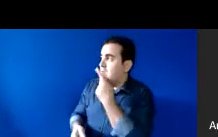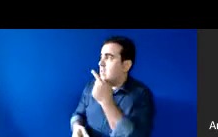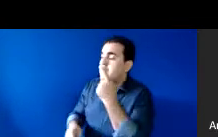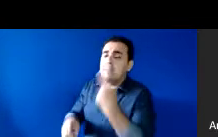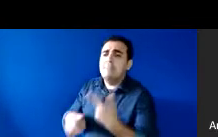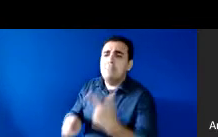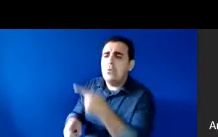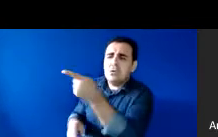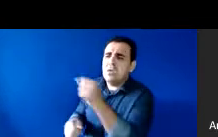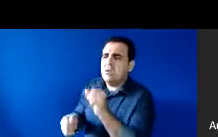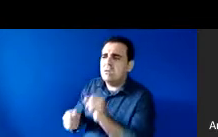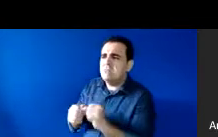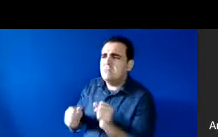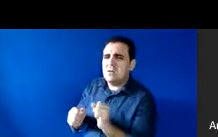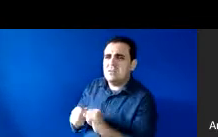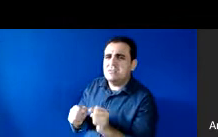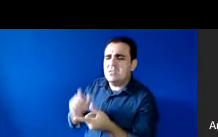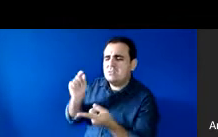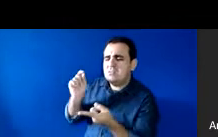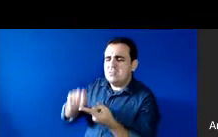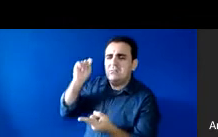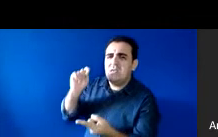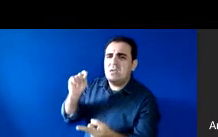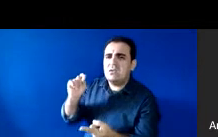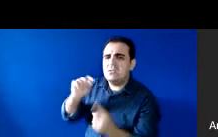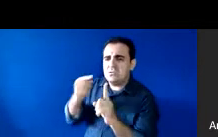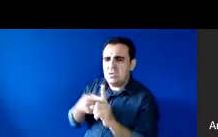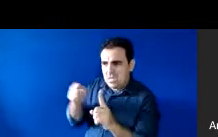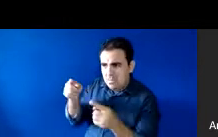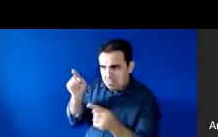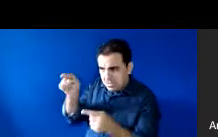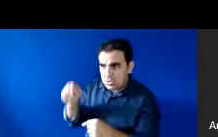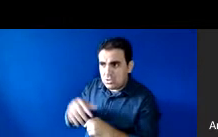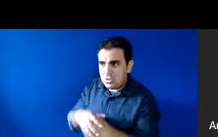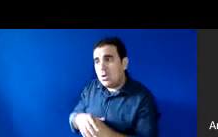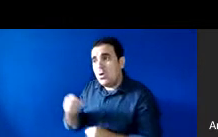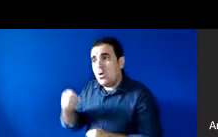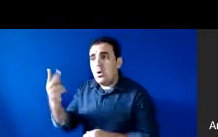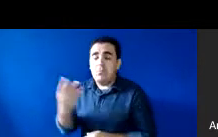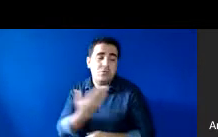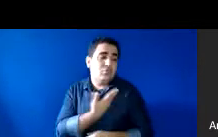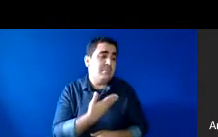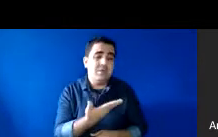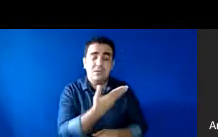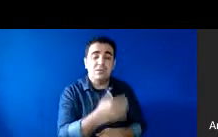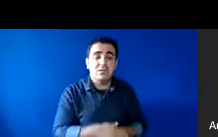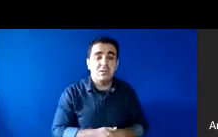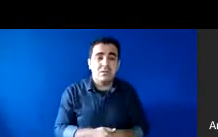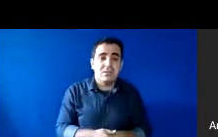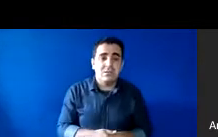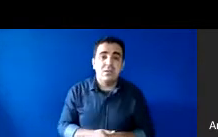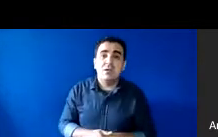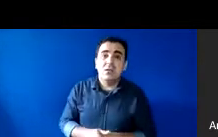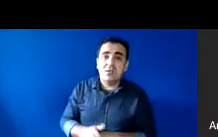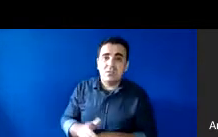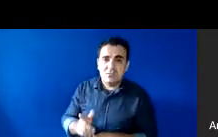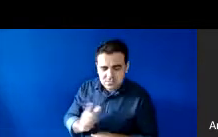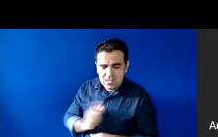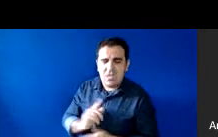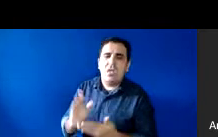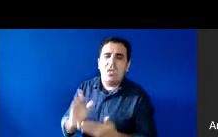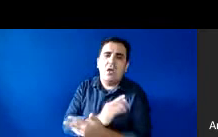você está querendo esse teste rápido de gravidez? É para você ou é para sua amiga? Né? Tem alguma